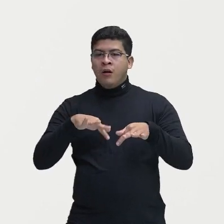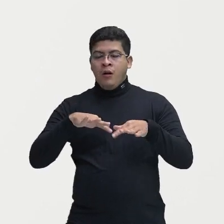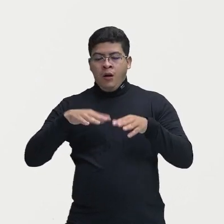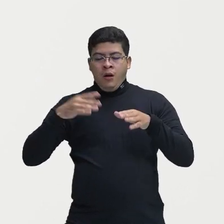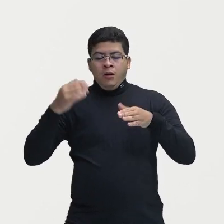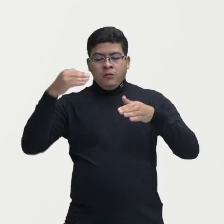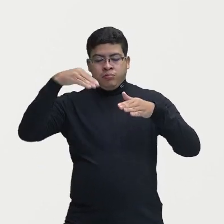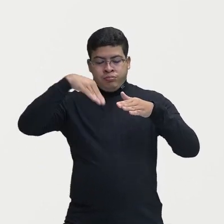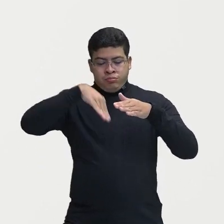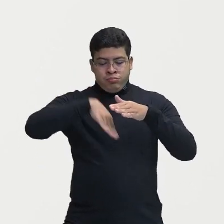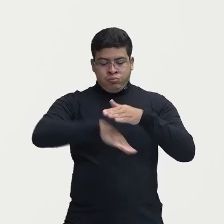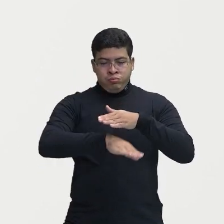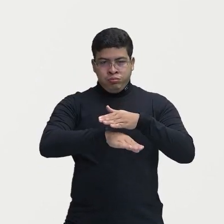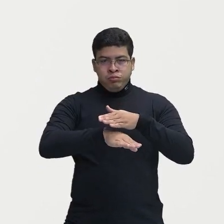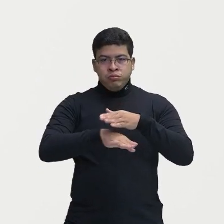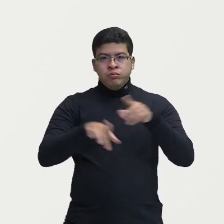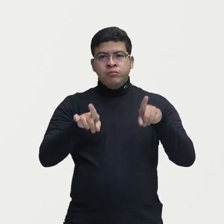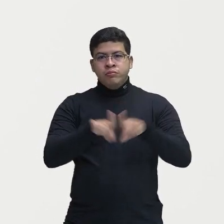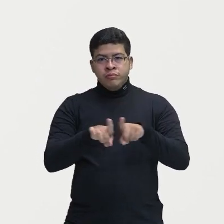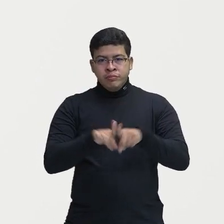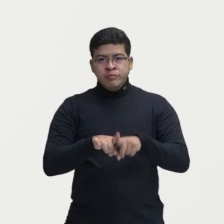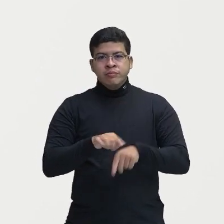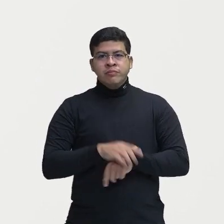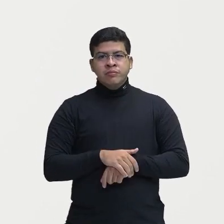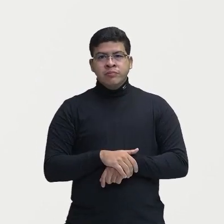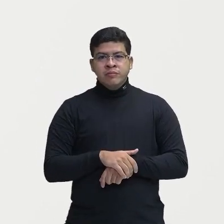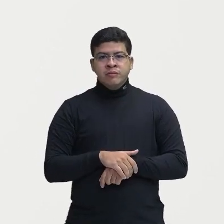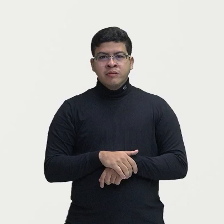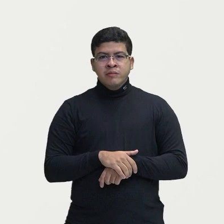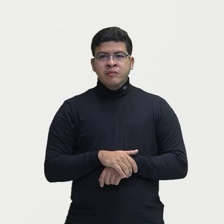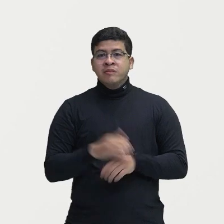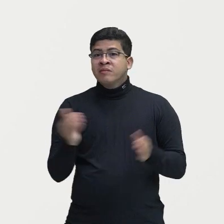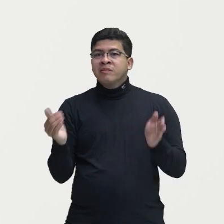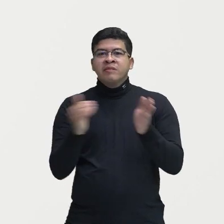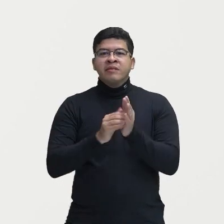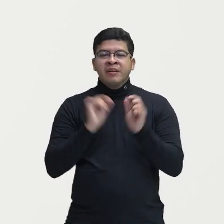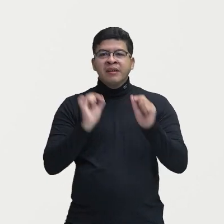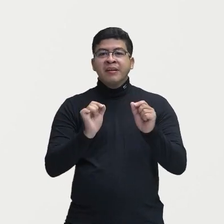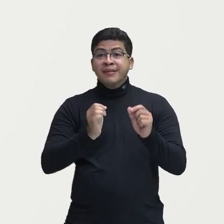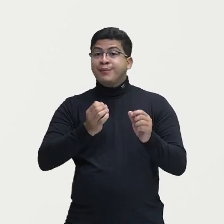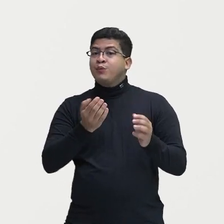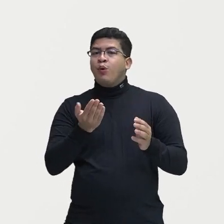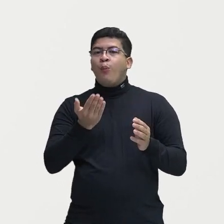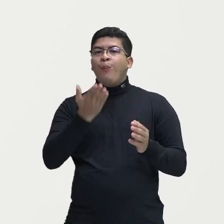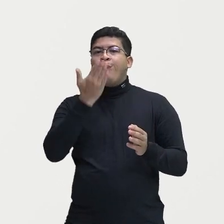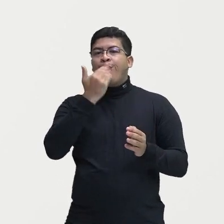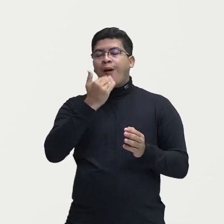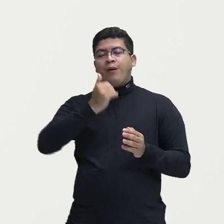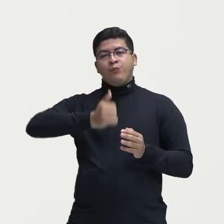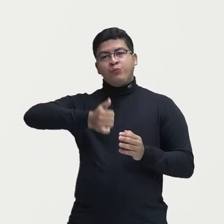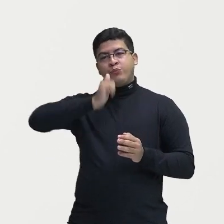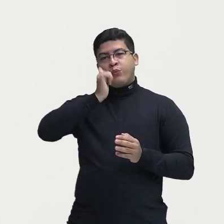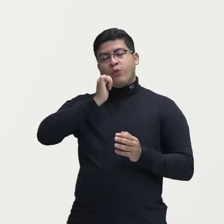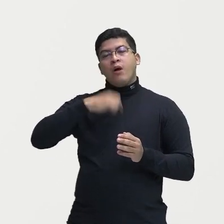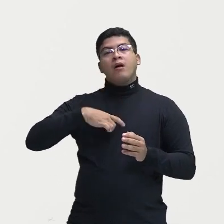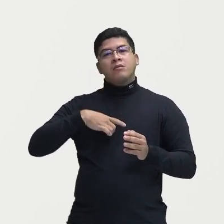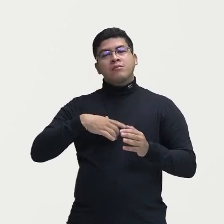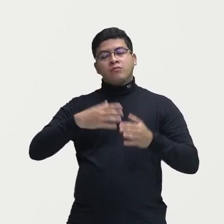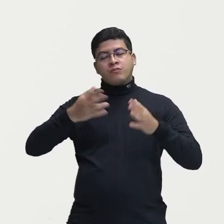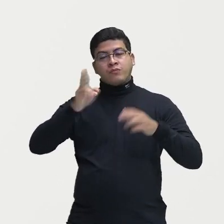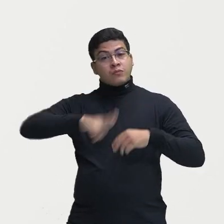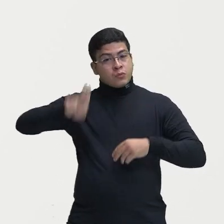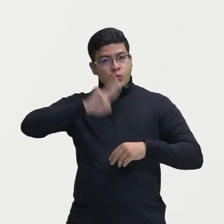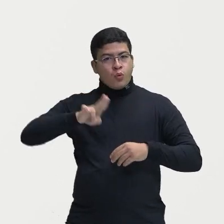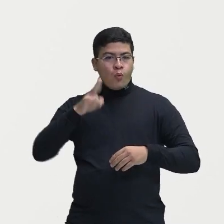é armazenada até o momento do consumo. Tá? Então, a gente relembrou aí com vocês todas